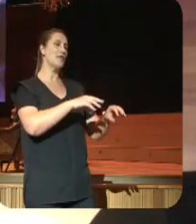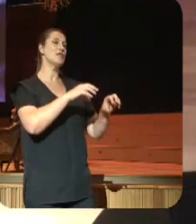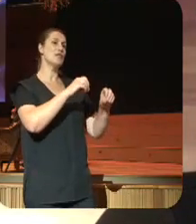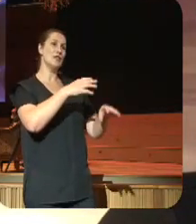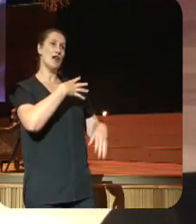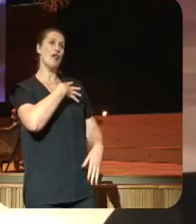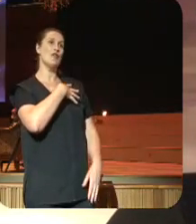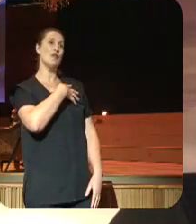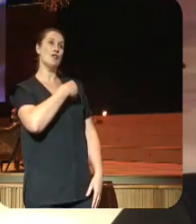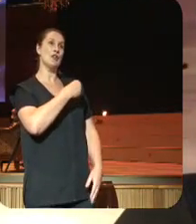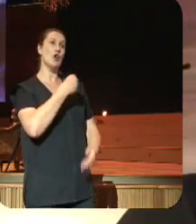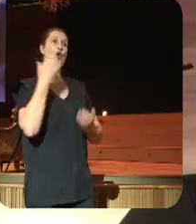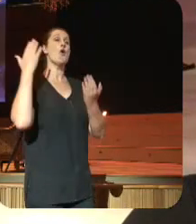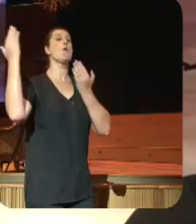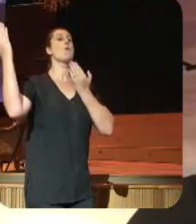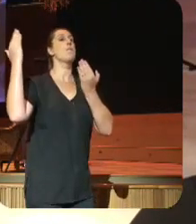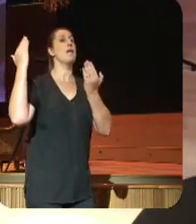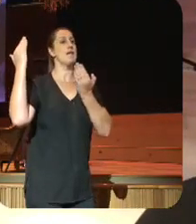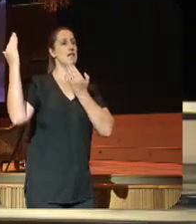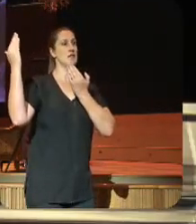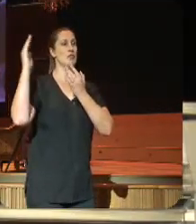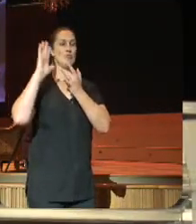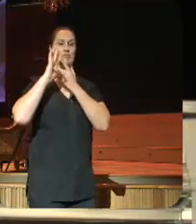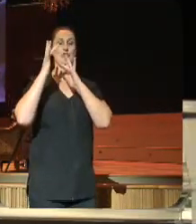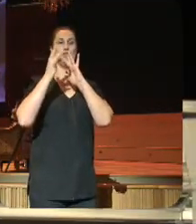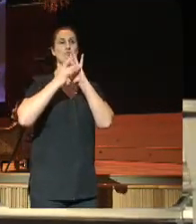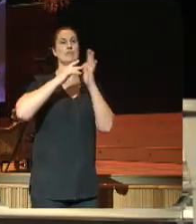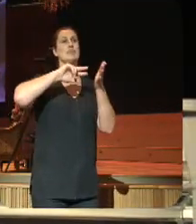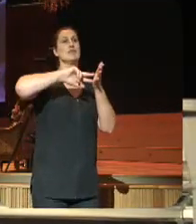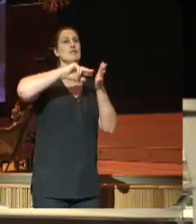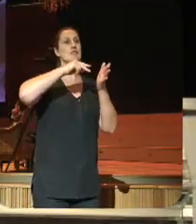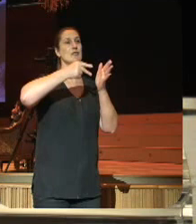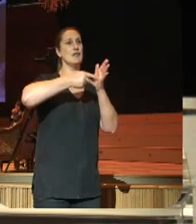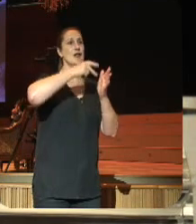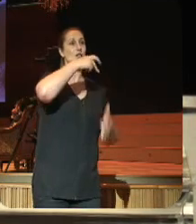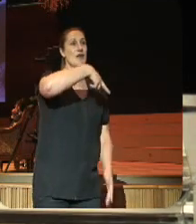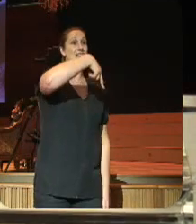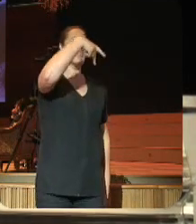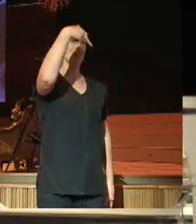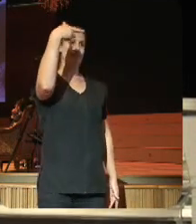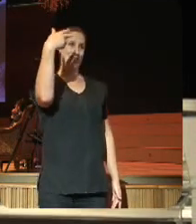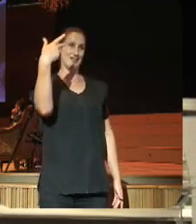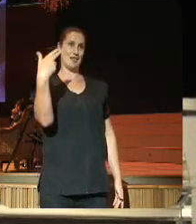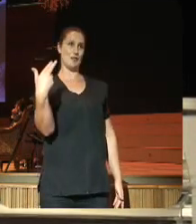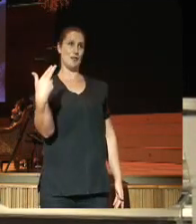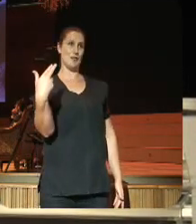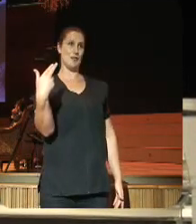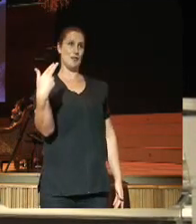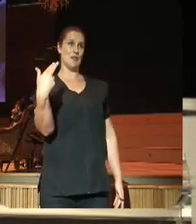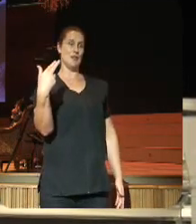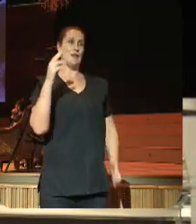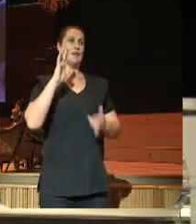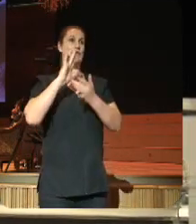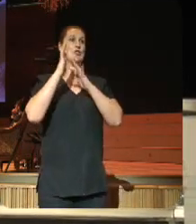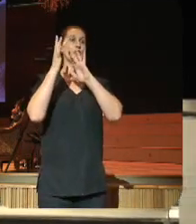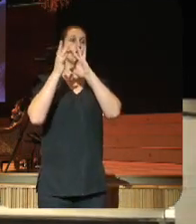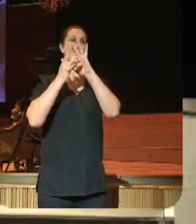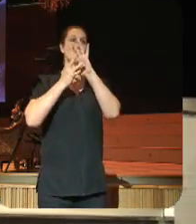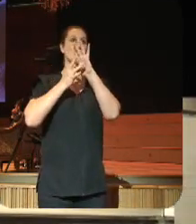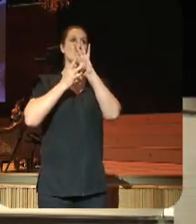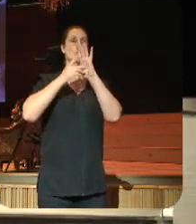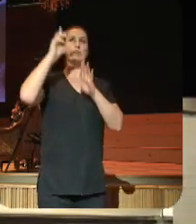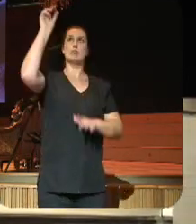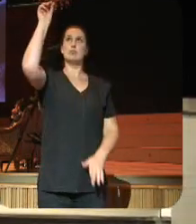relação a Jesus e o Natal de Jesus, que Jesus se fez homem para habitar